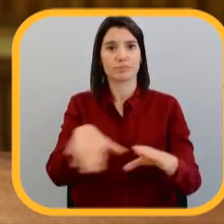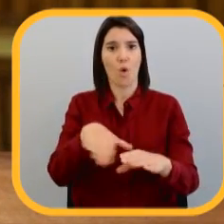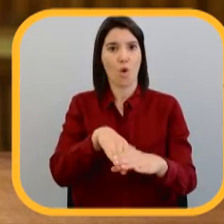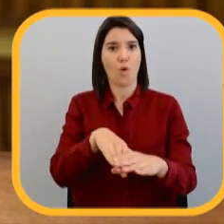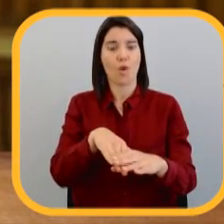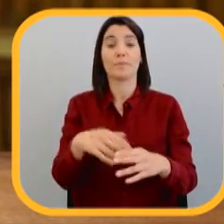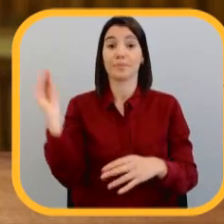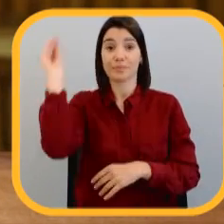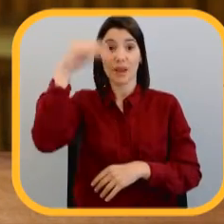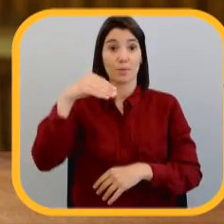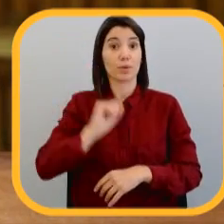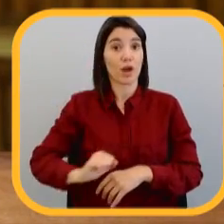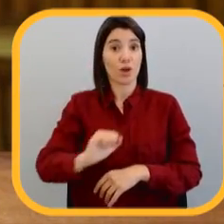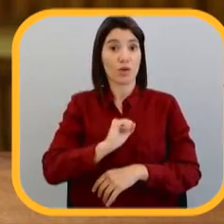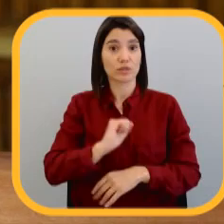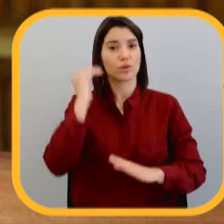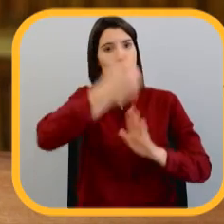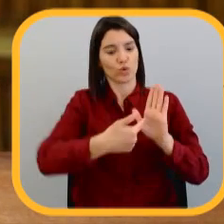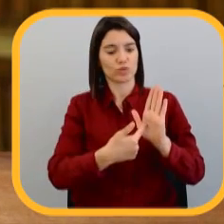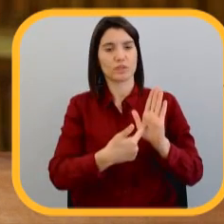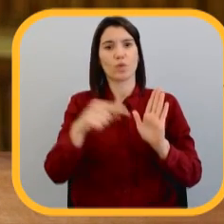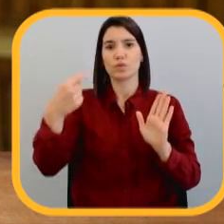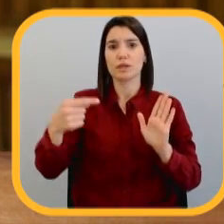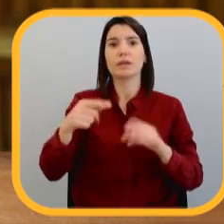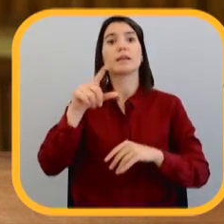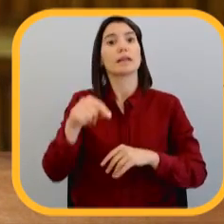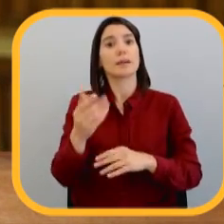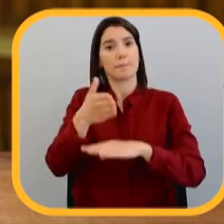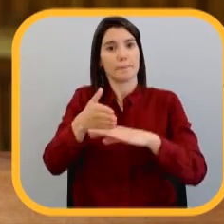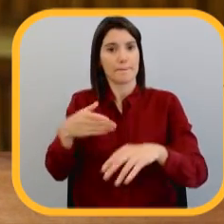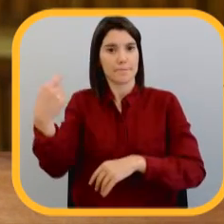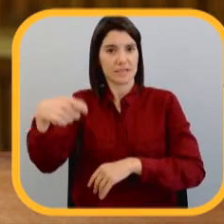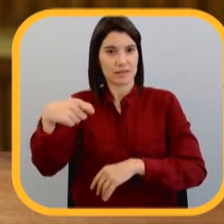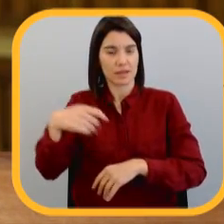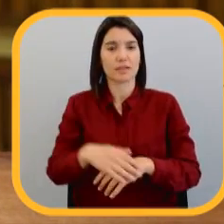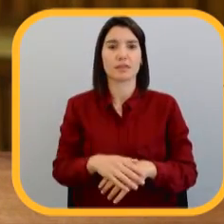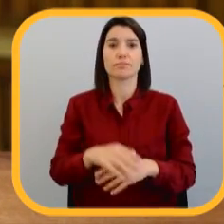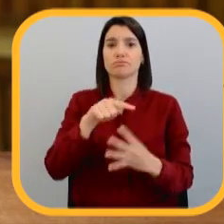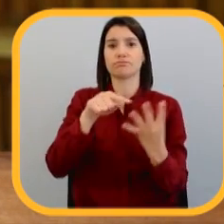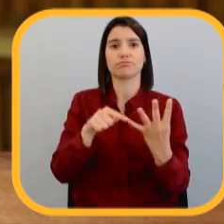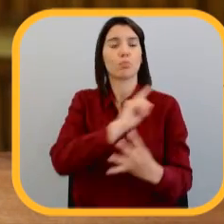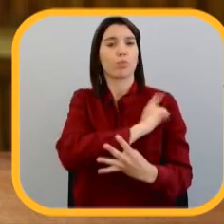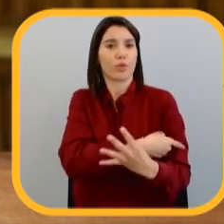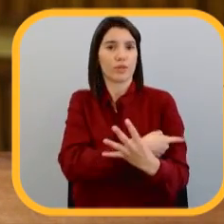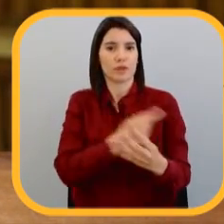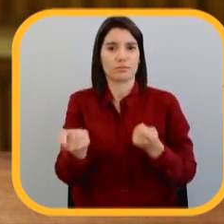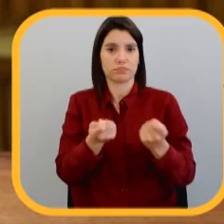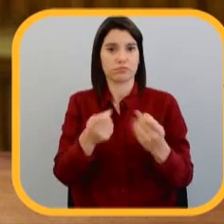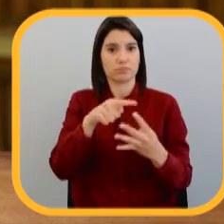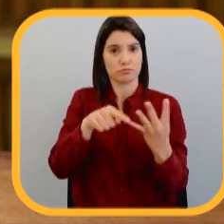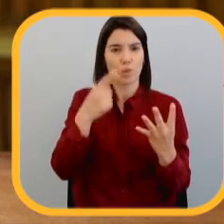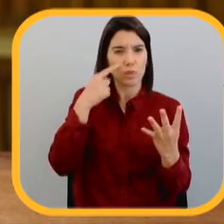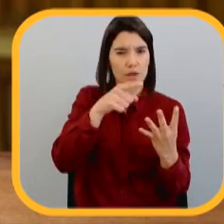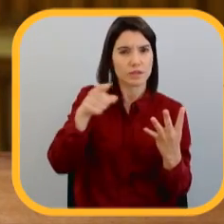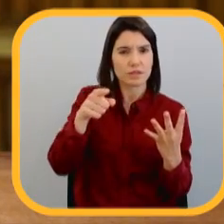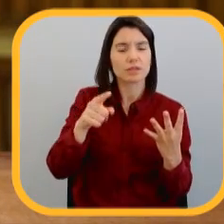participativa. A nossa República é, portanto, constitucional, unitária e semipresidencial e é constituída por 4 órgãos de soberania.